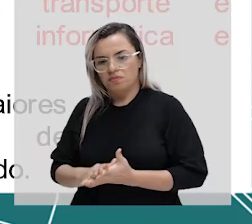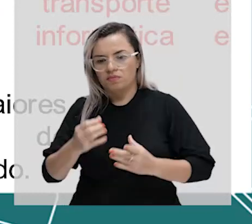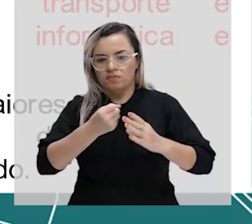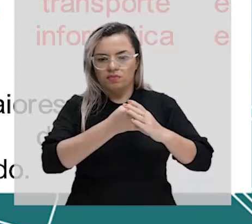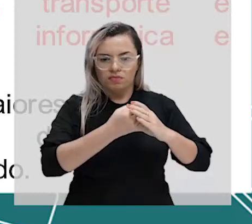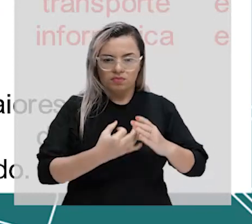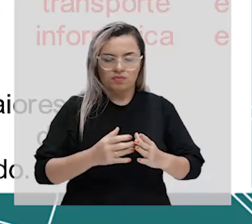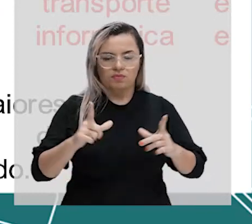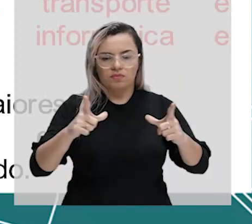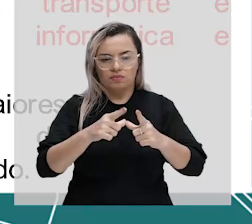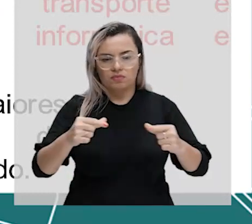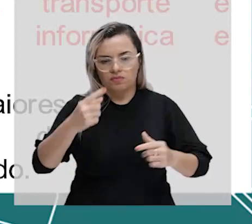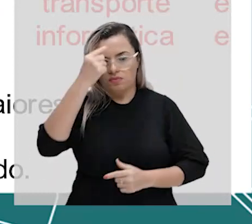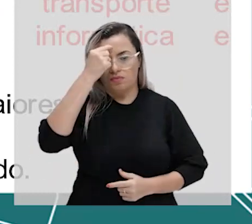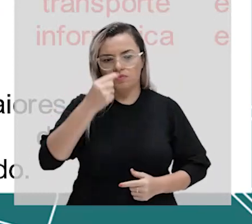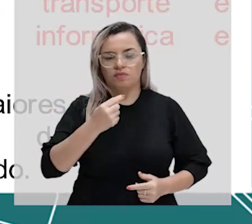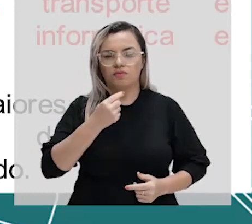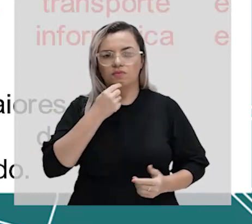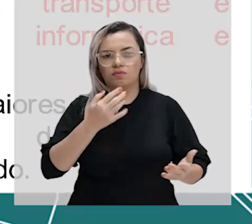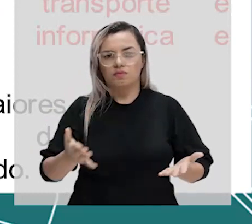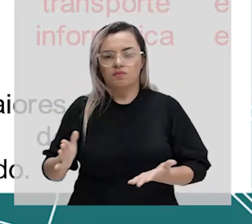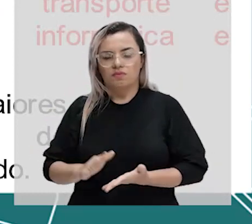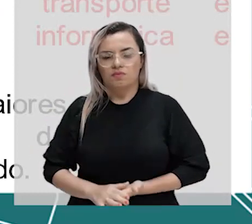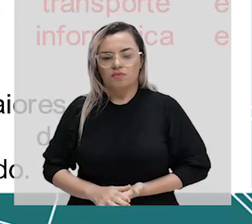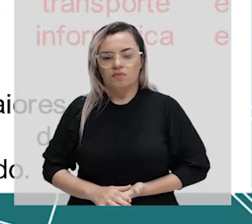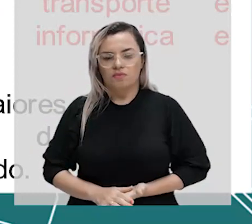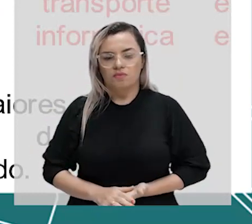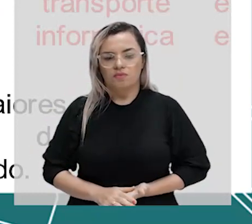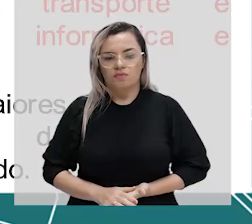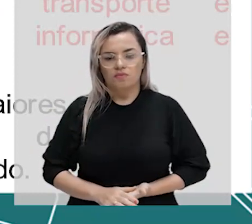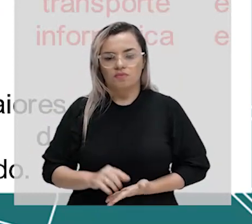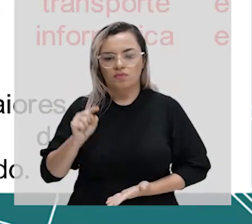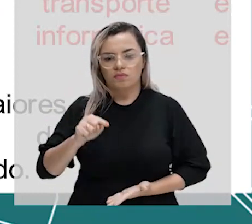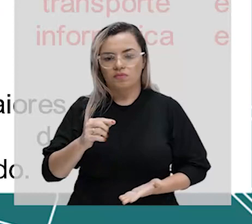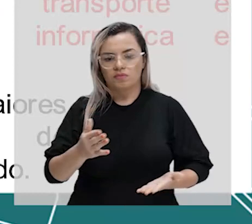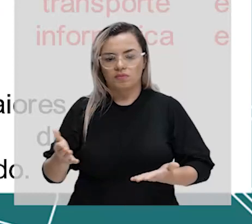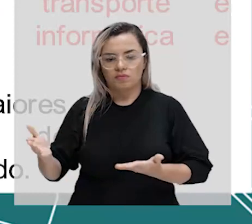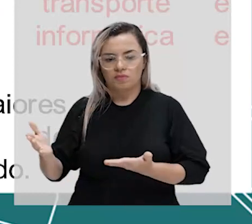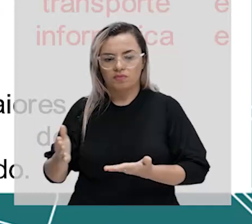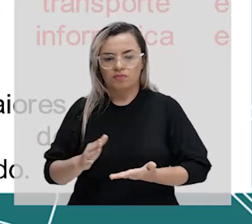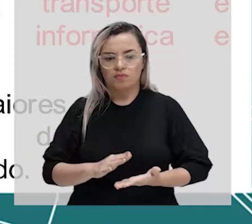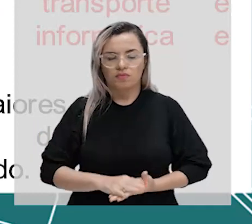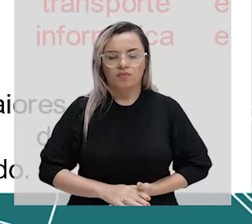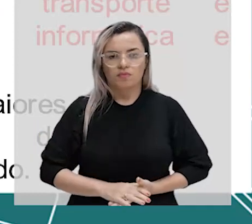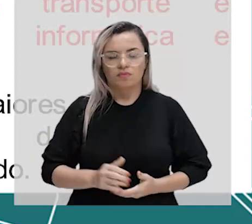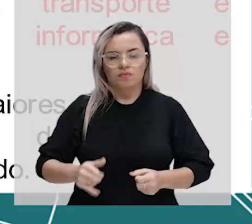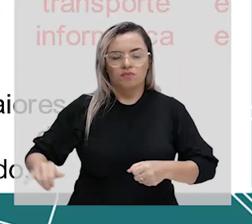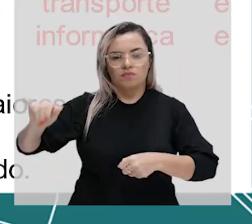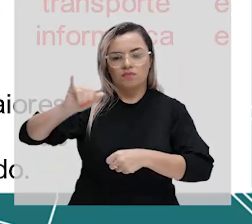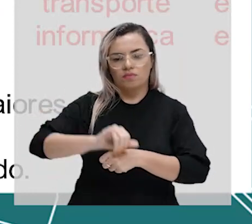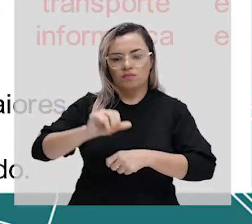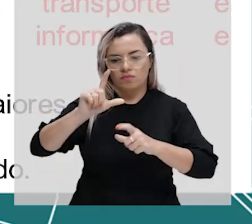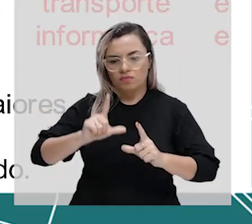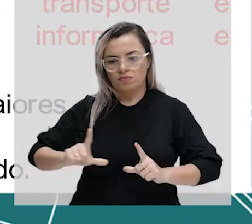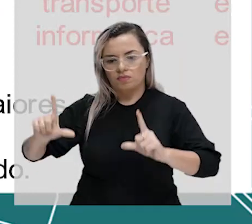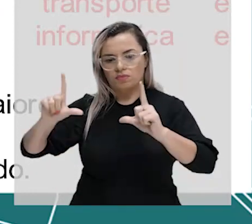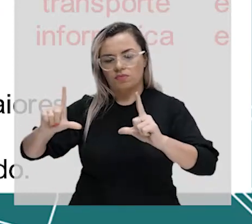Japão, eu te disse da imagem, né, que nós temos ao fundo o famoso Monte Fuji, né, imagem aqui da capital do país, Tóquio,